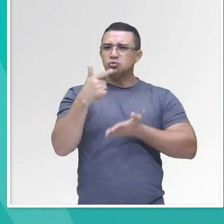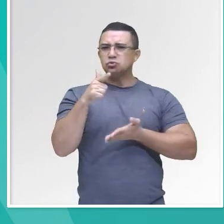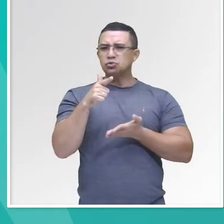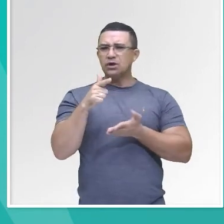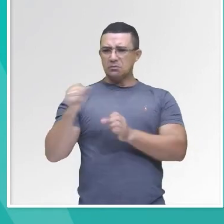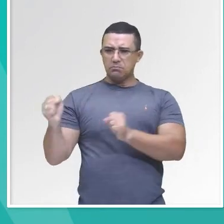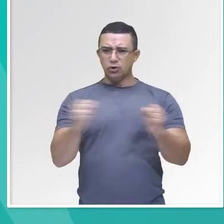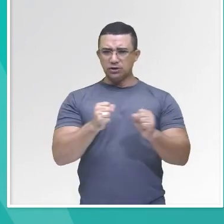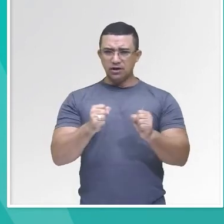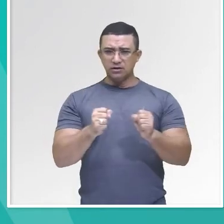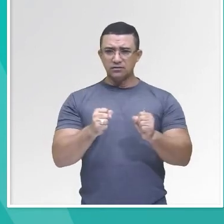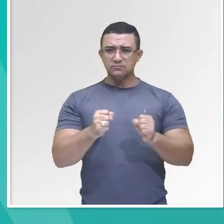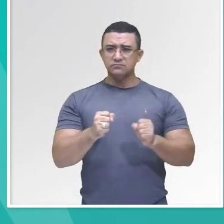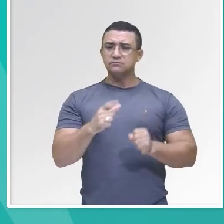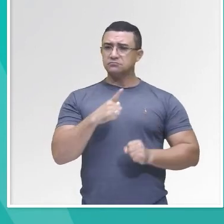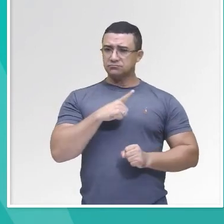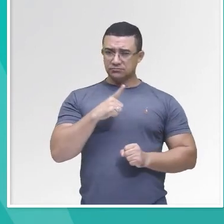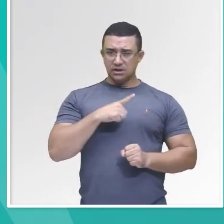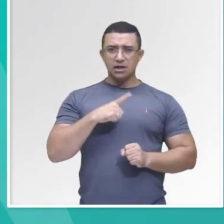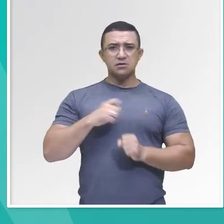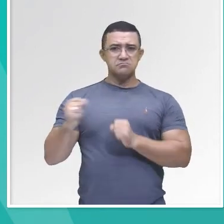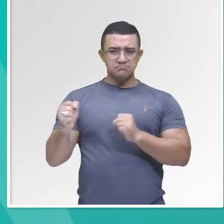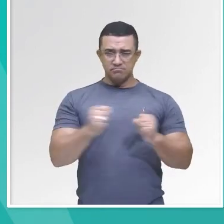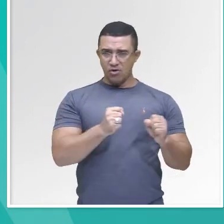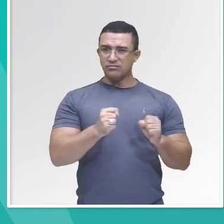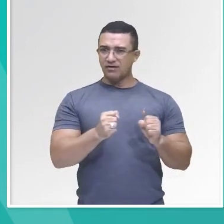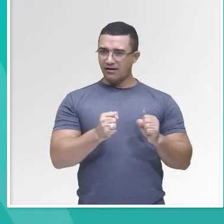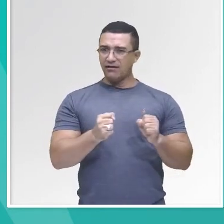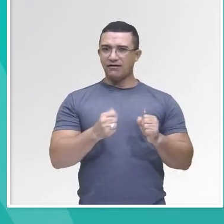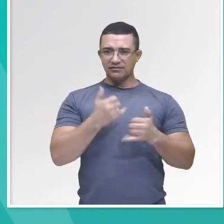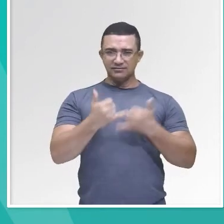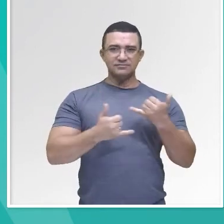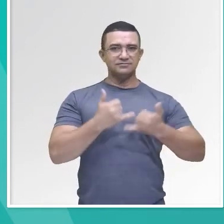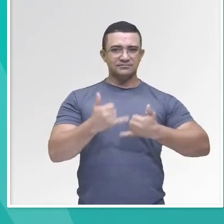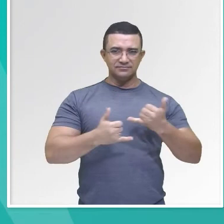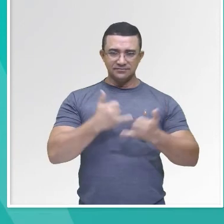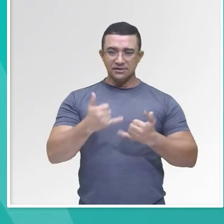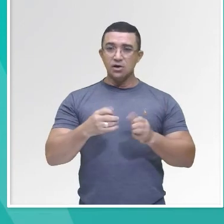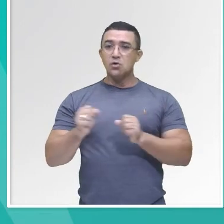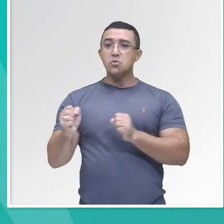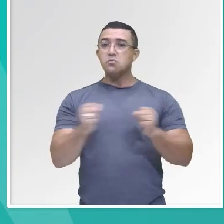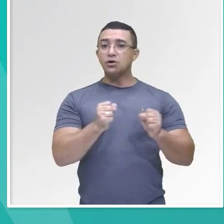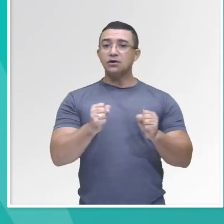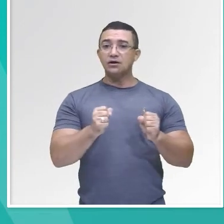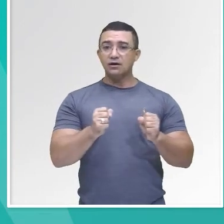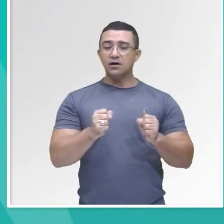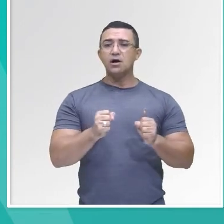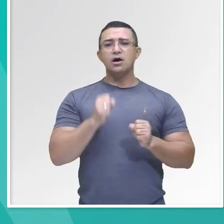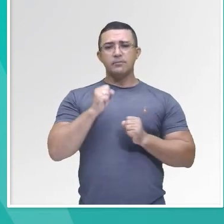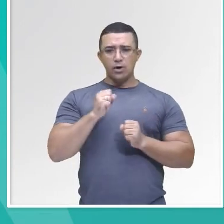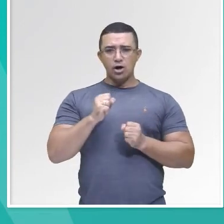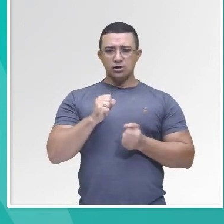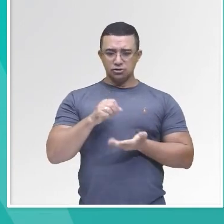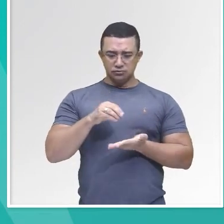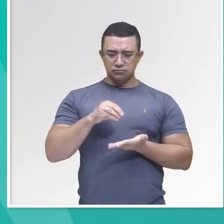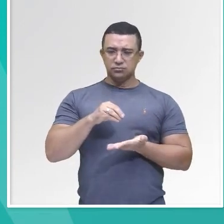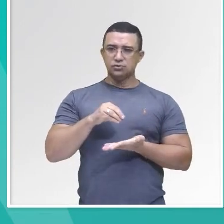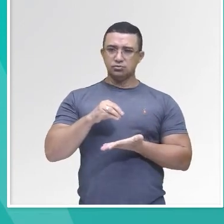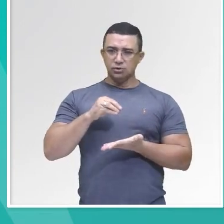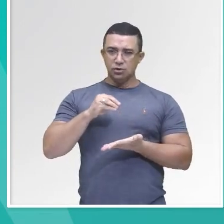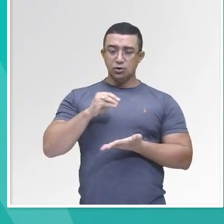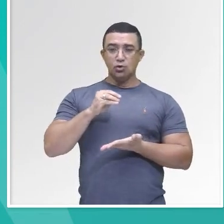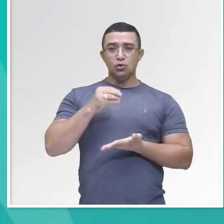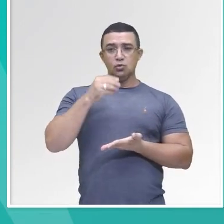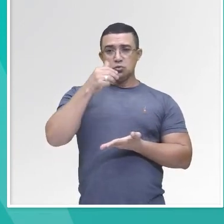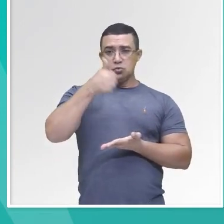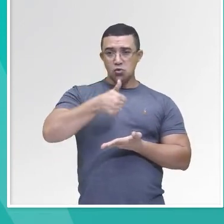Mas vocês sabiam que o peão ele tem poder nesse jogo? Olha só aí um dos poderes. Ele pode avançar uma ou